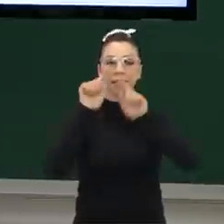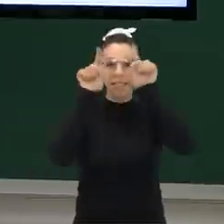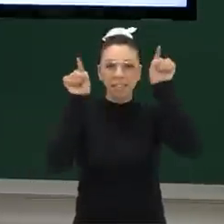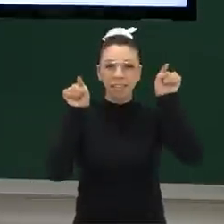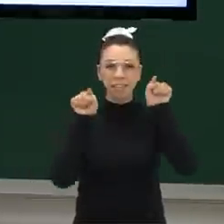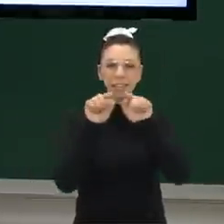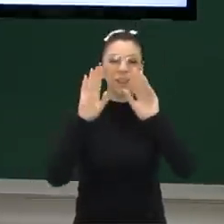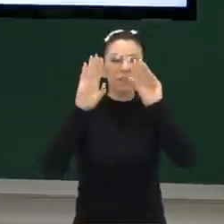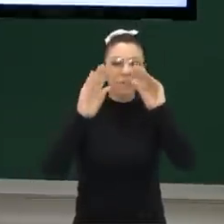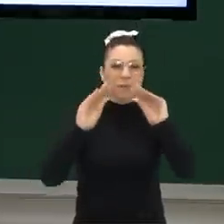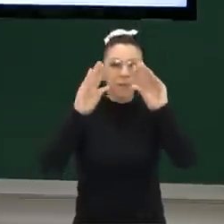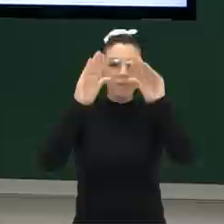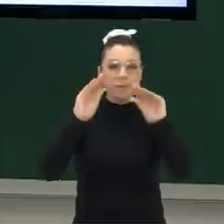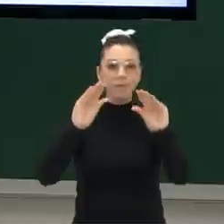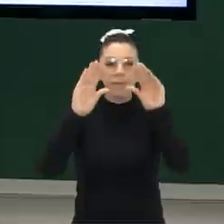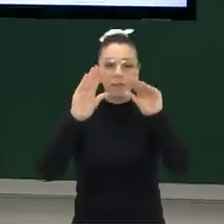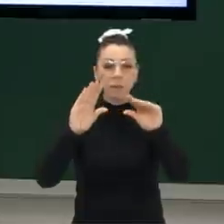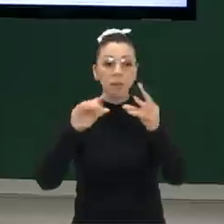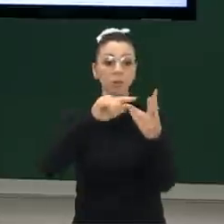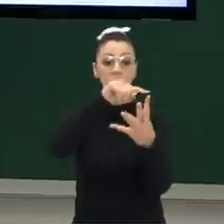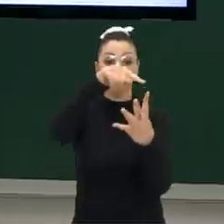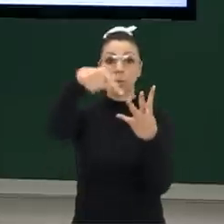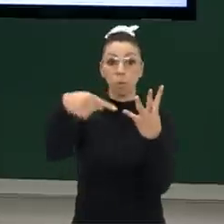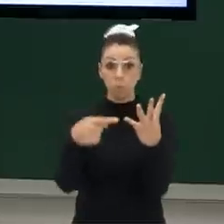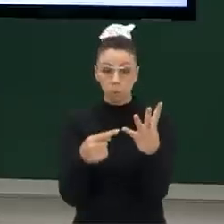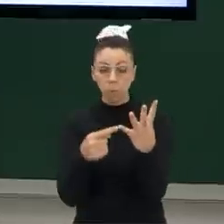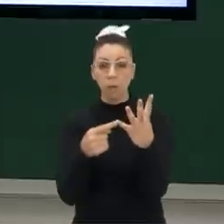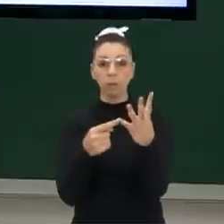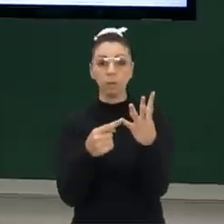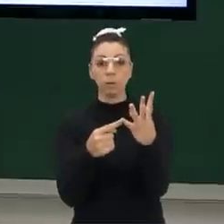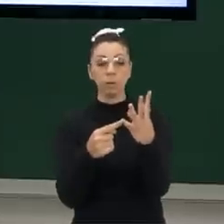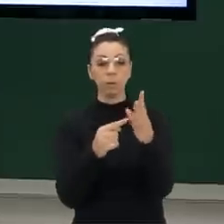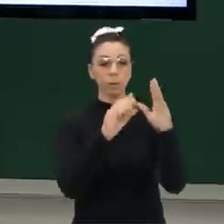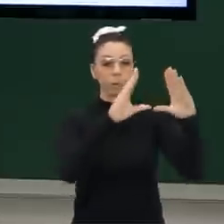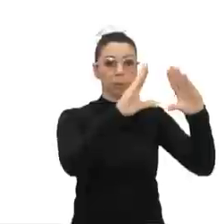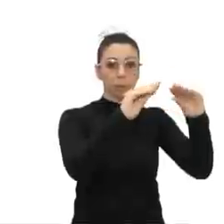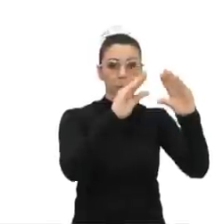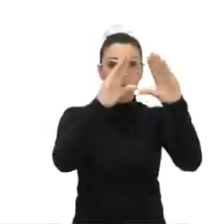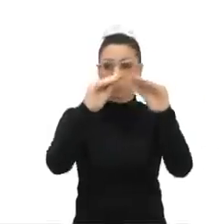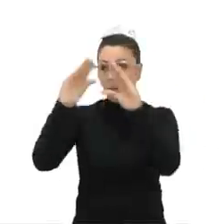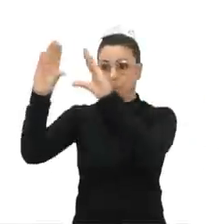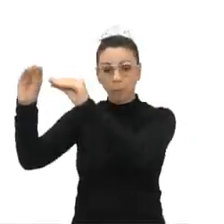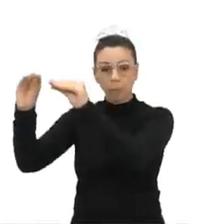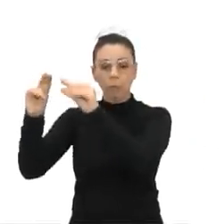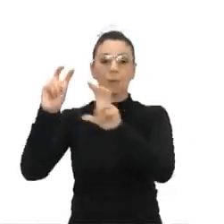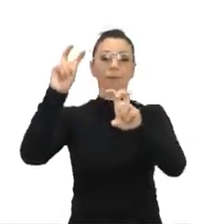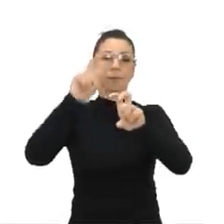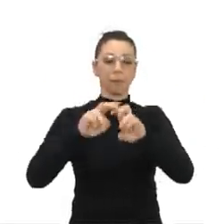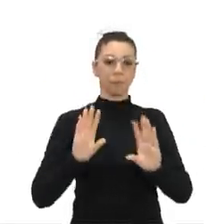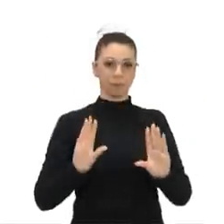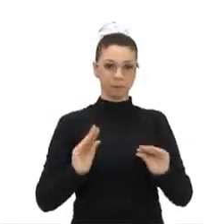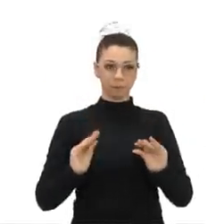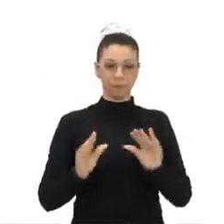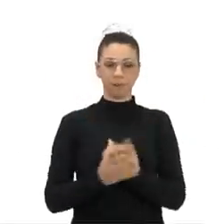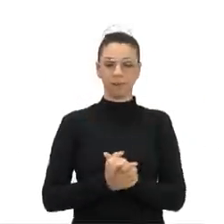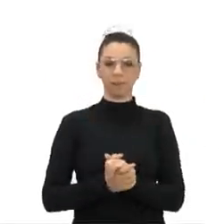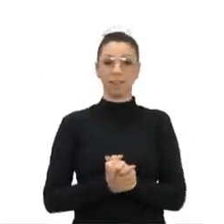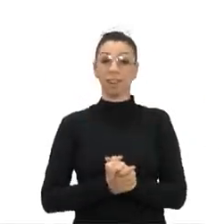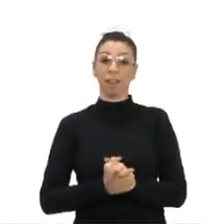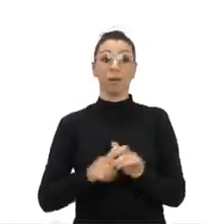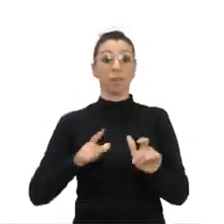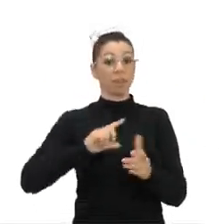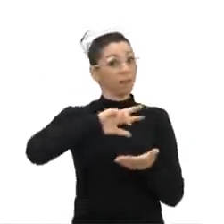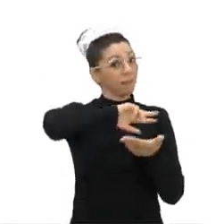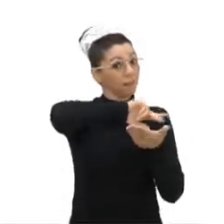almofadas. E estava dizendo que tinha 4 almofadas no sofá. Então, a opção correta é there are, que é o